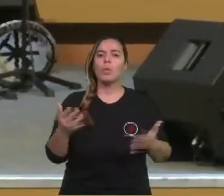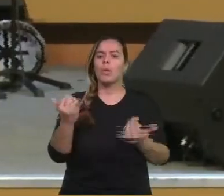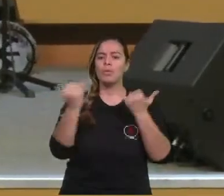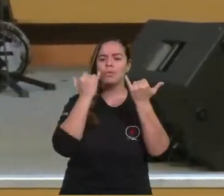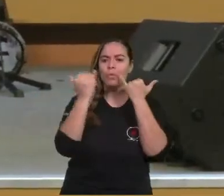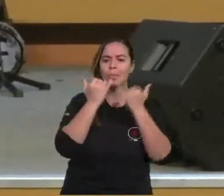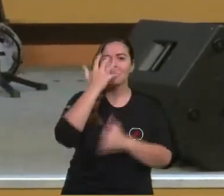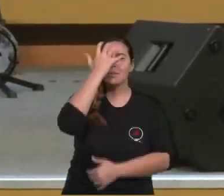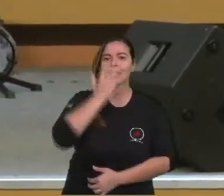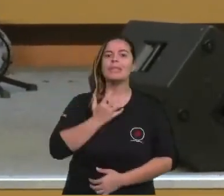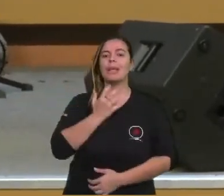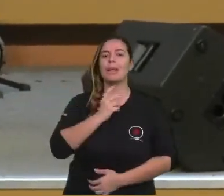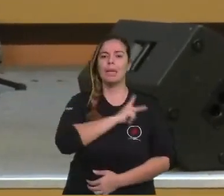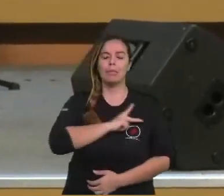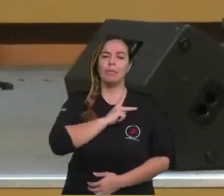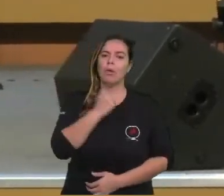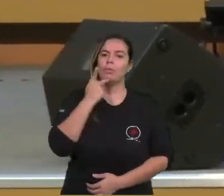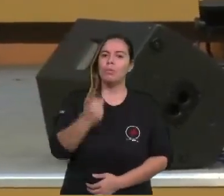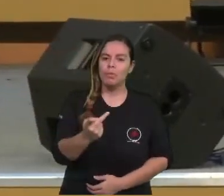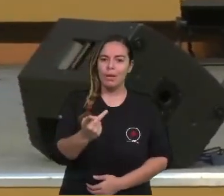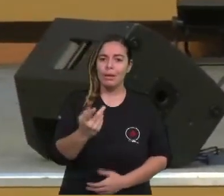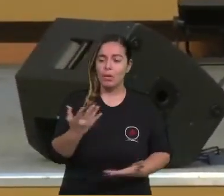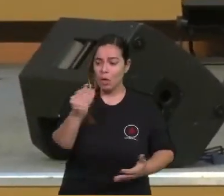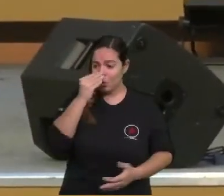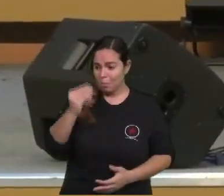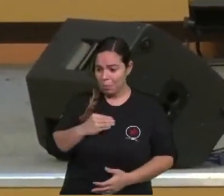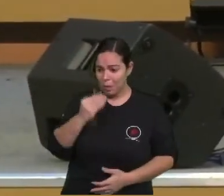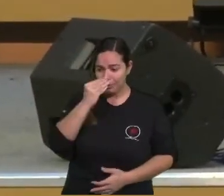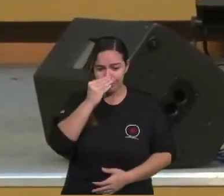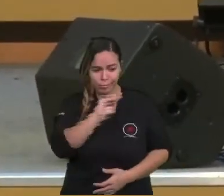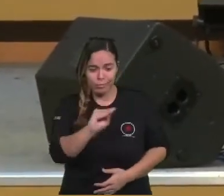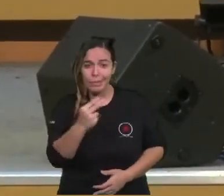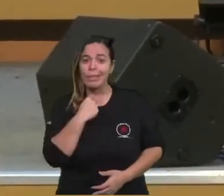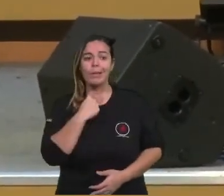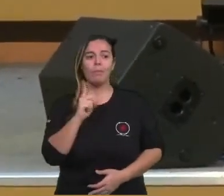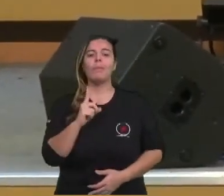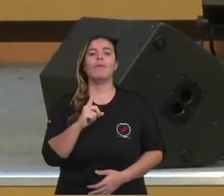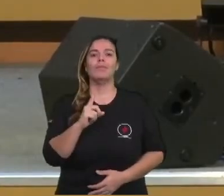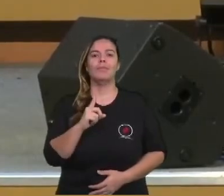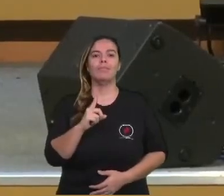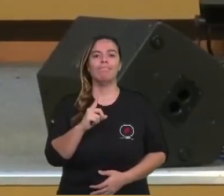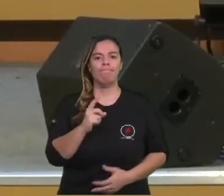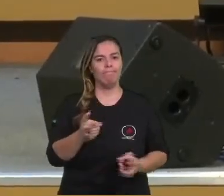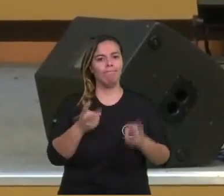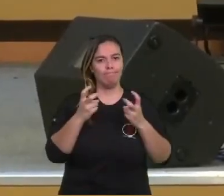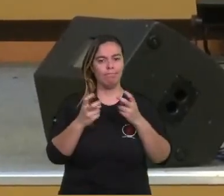tão séria que Paulo está dizendo que não pode ser ignorada. Olha o que ele diz: